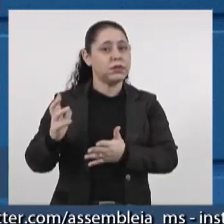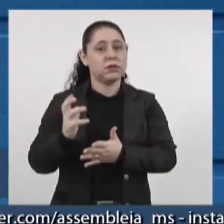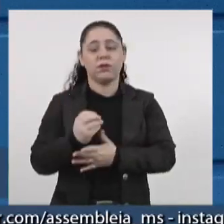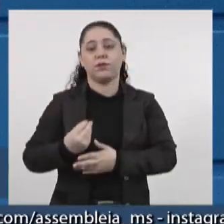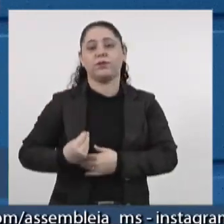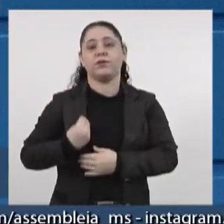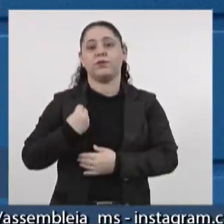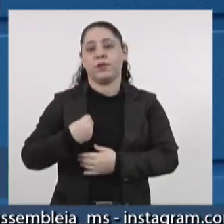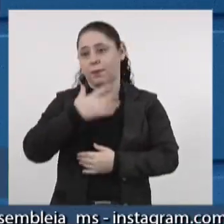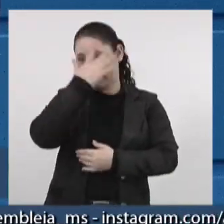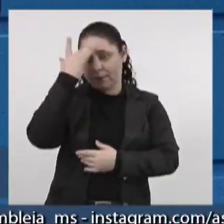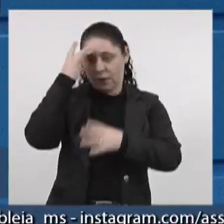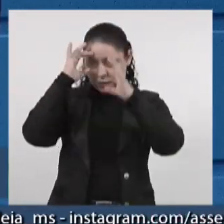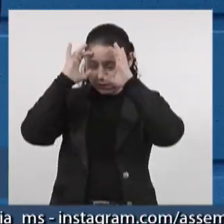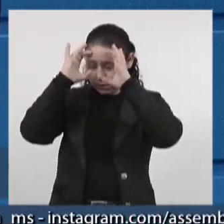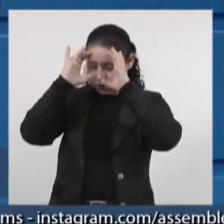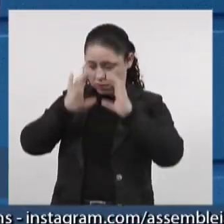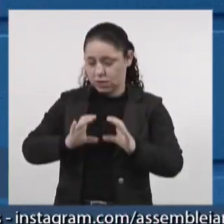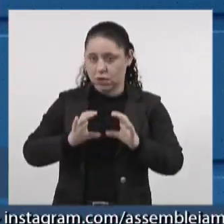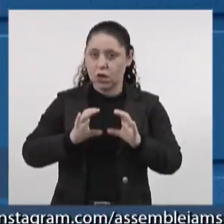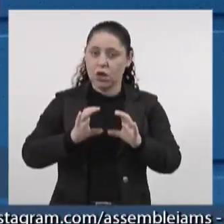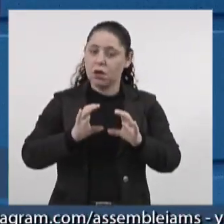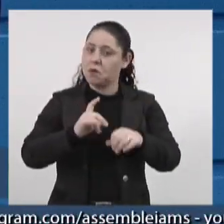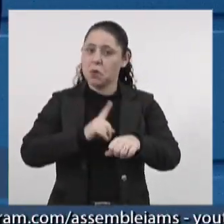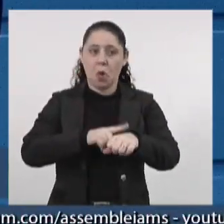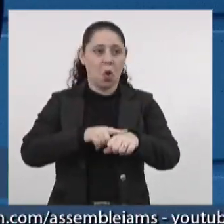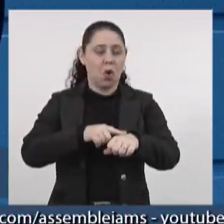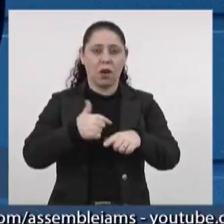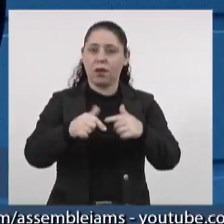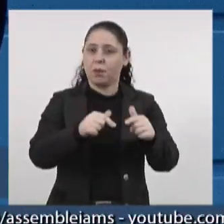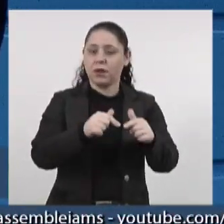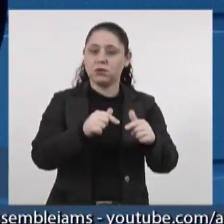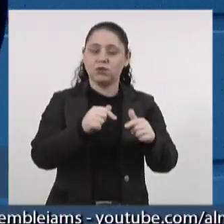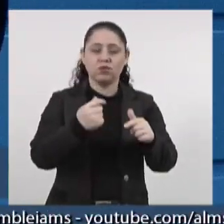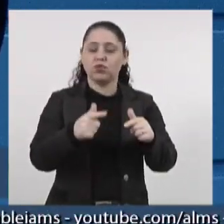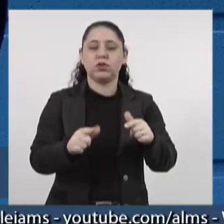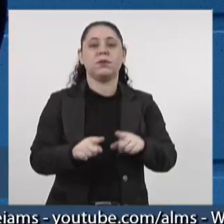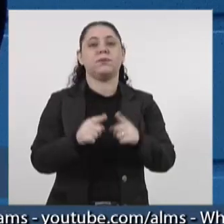vida dos cidadãos, mesmo fora da escala de serviço. Mais uma vez,